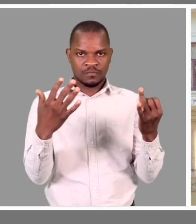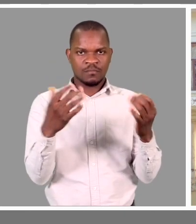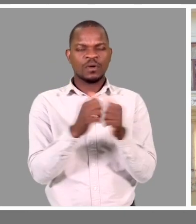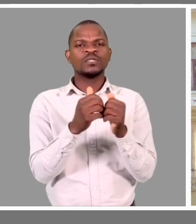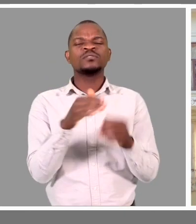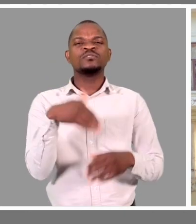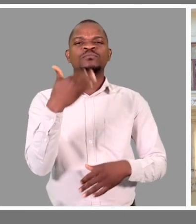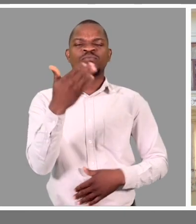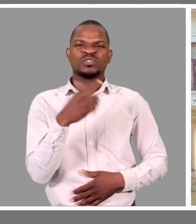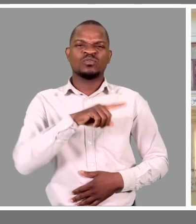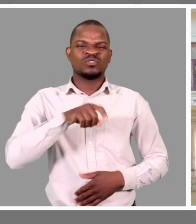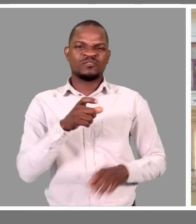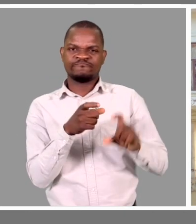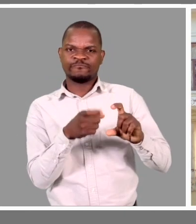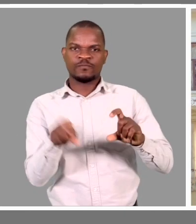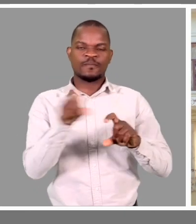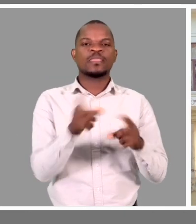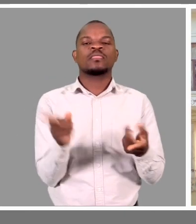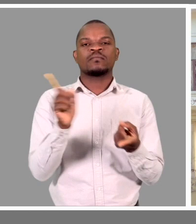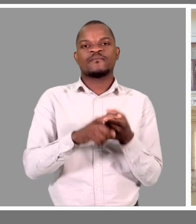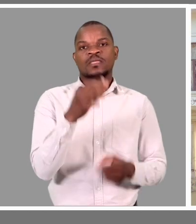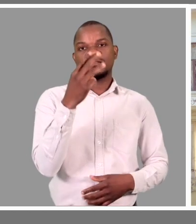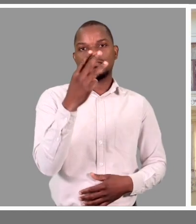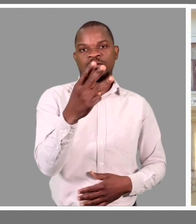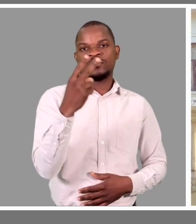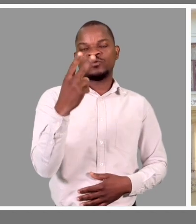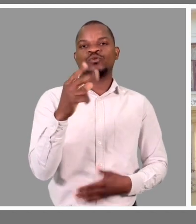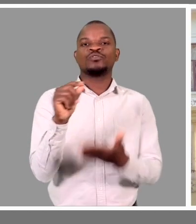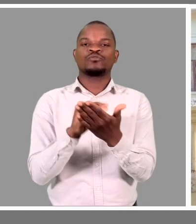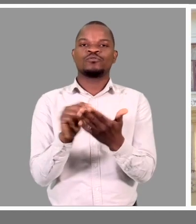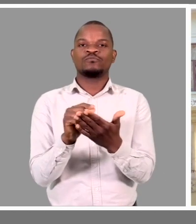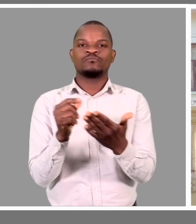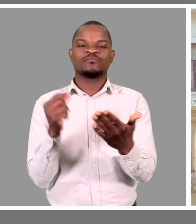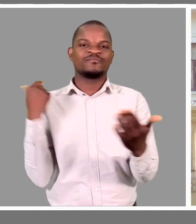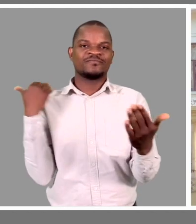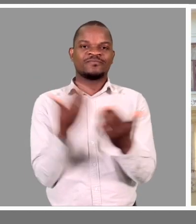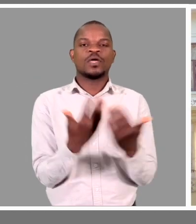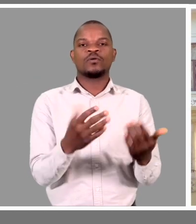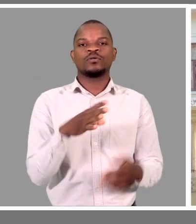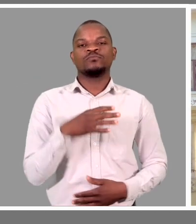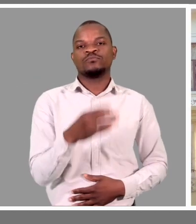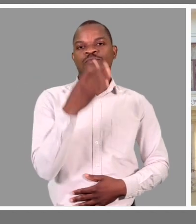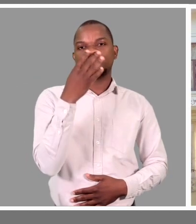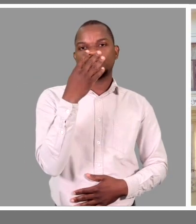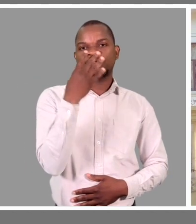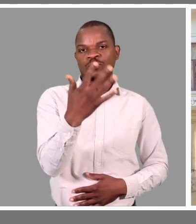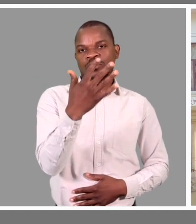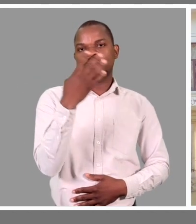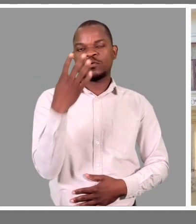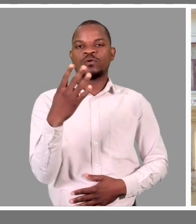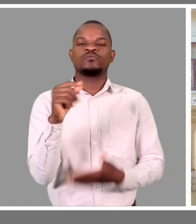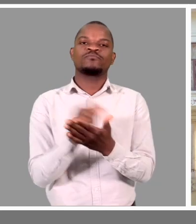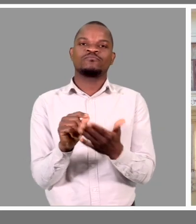Em 2017, aumentamos mais 32 escolas e até este